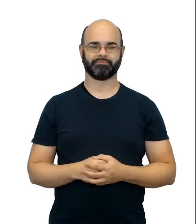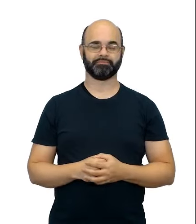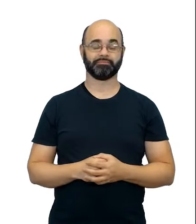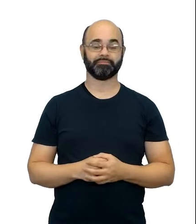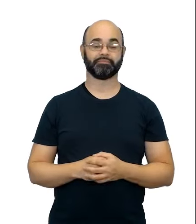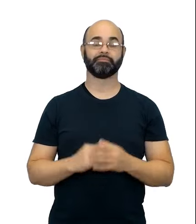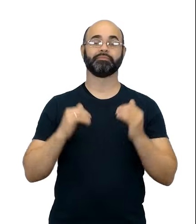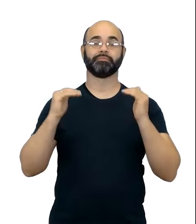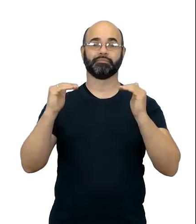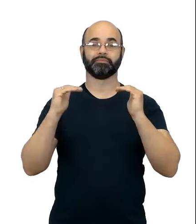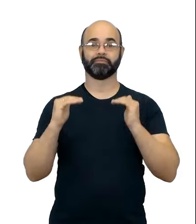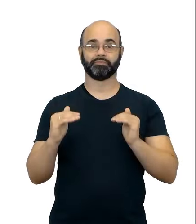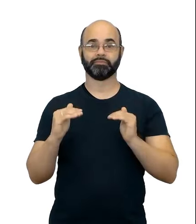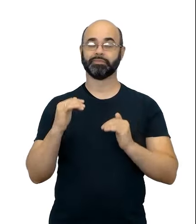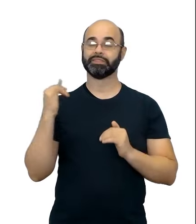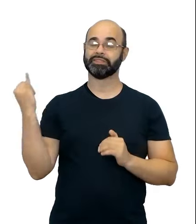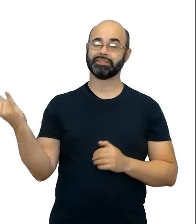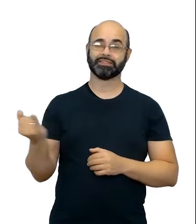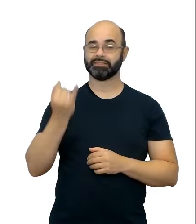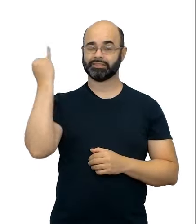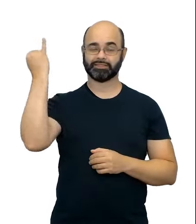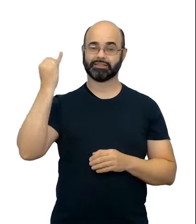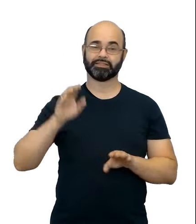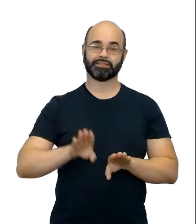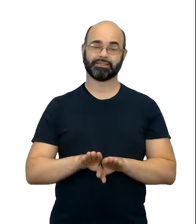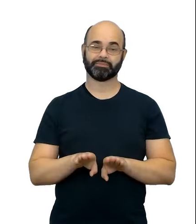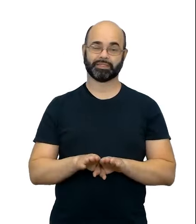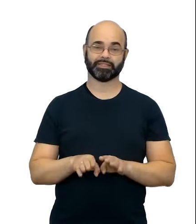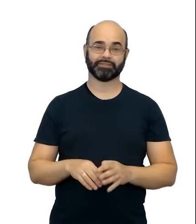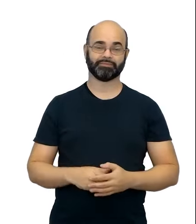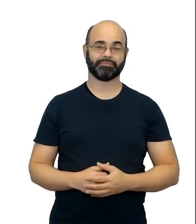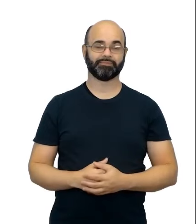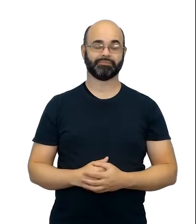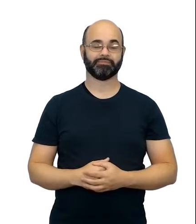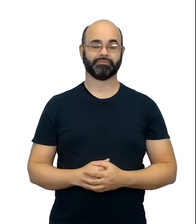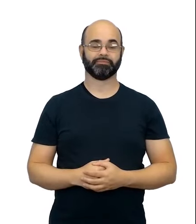destacado neste momento aqui é o fato de que